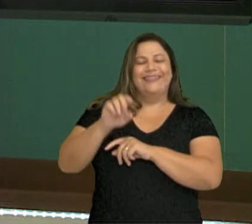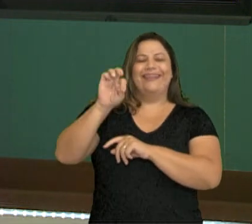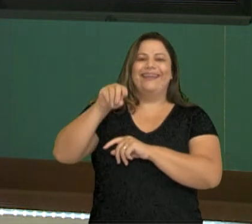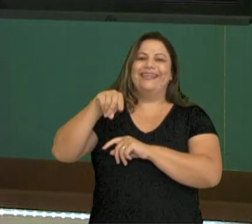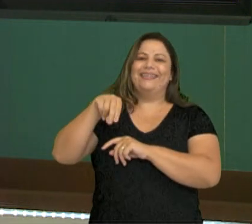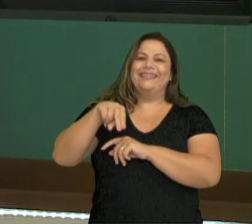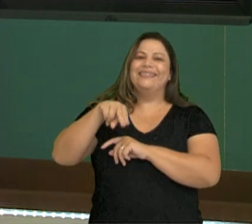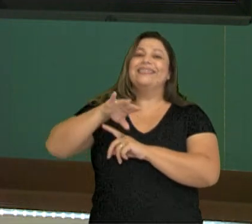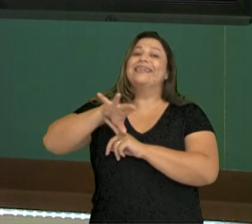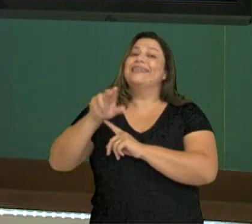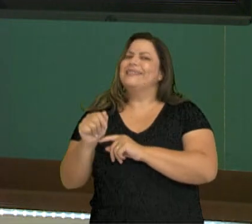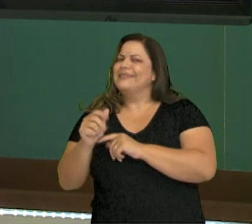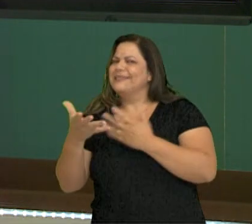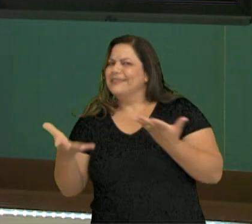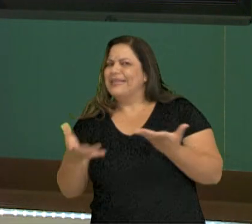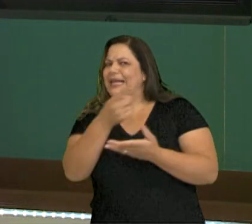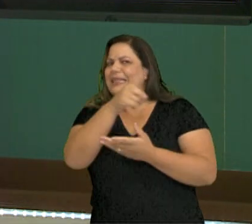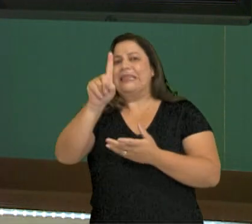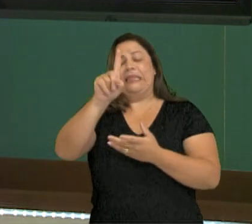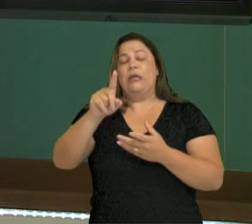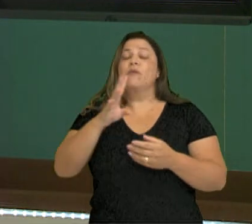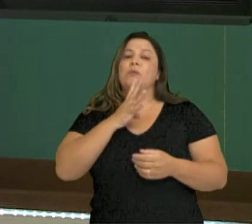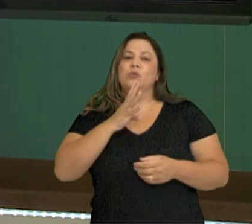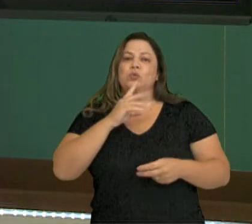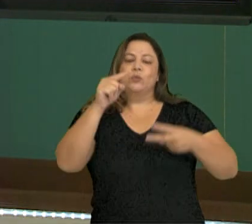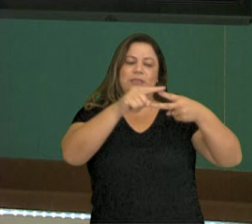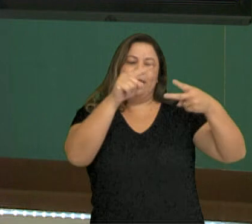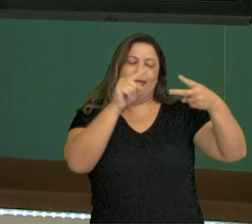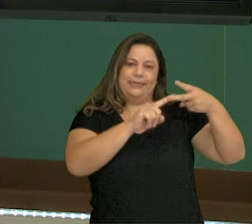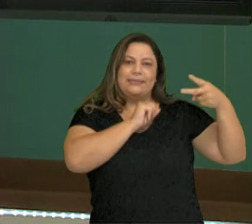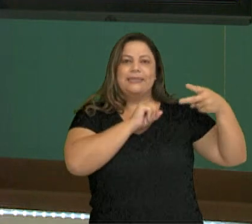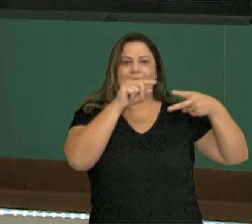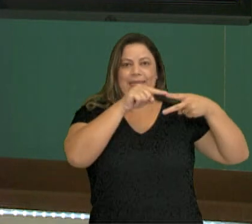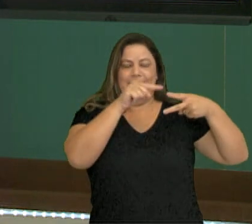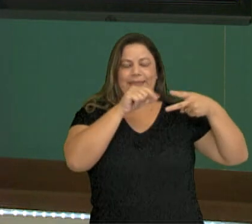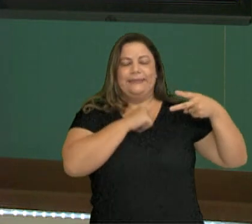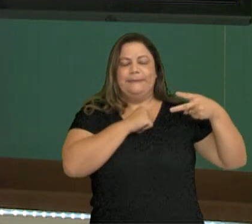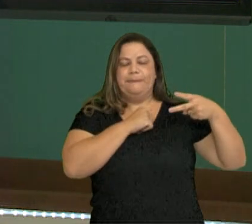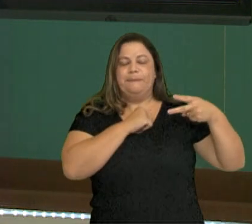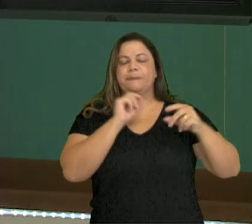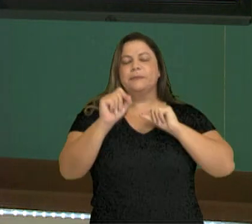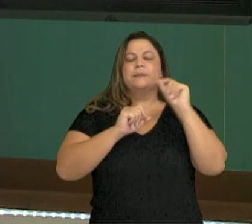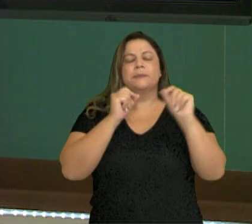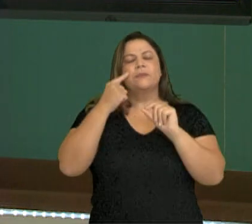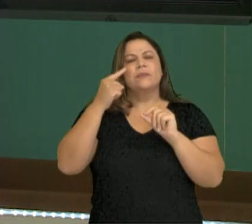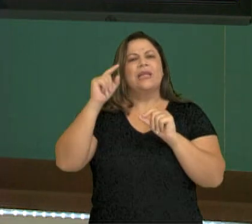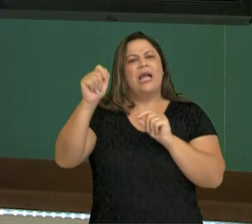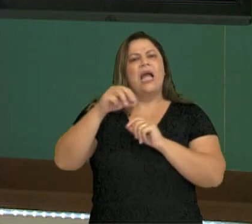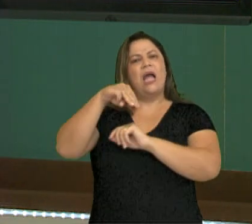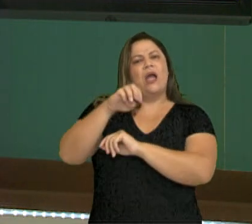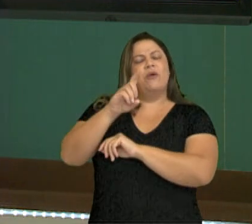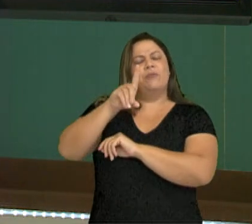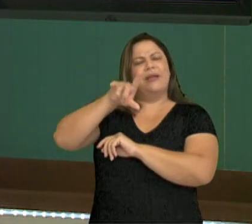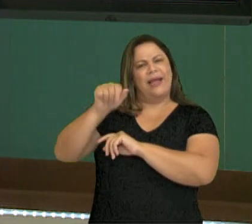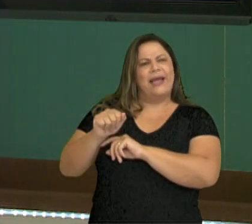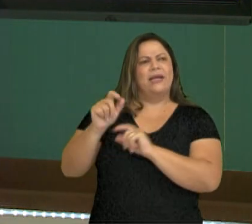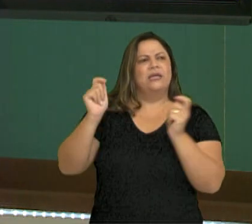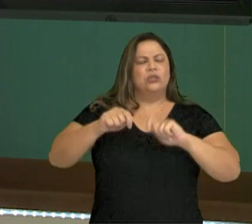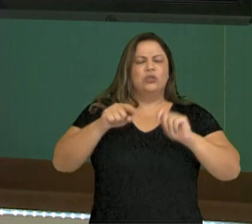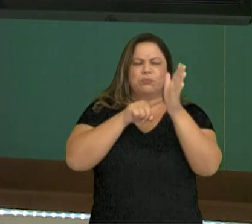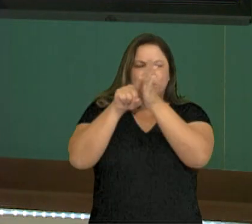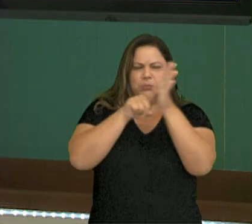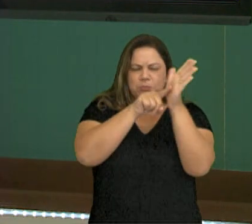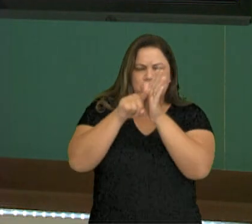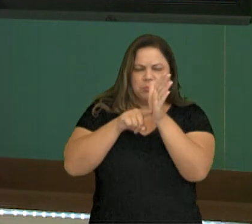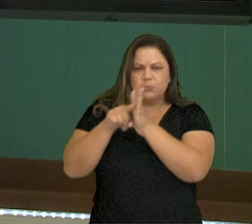conhecer também a mediana e a moda. Outra pergunta, a média é um bom instrumento na análise de casos